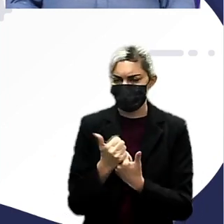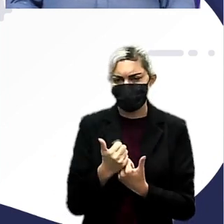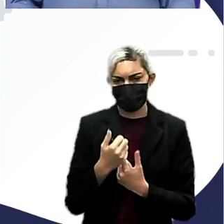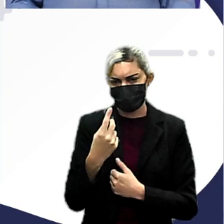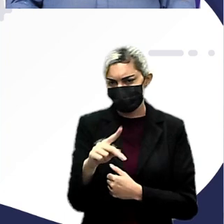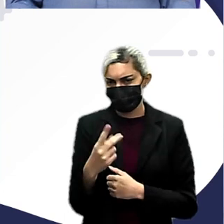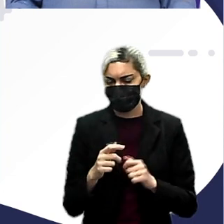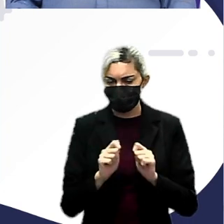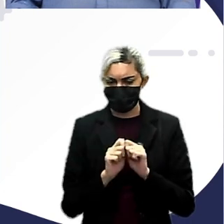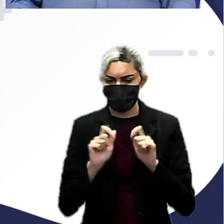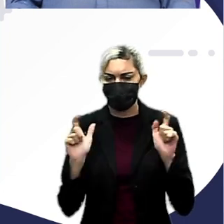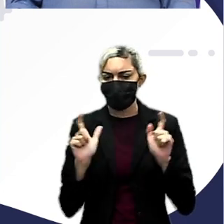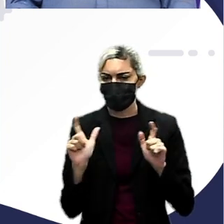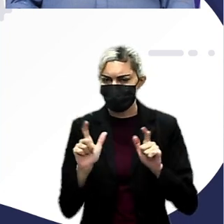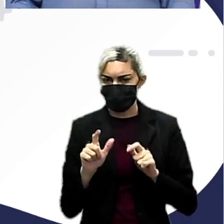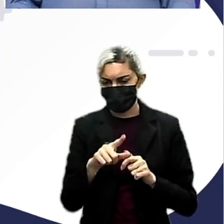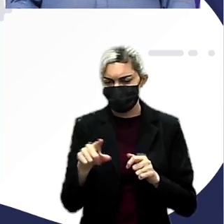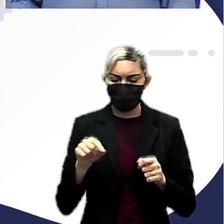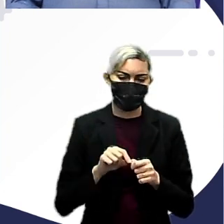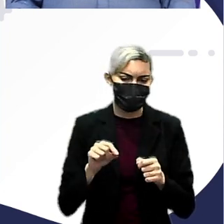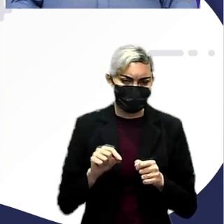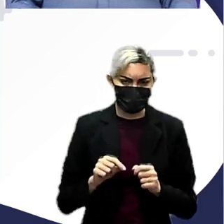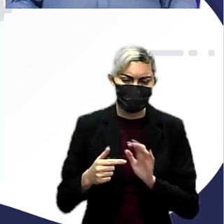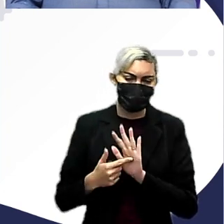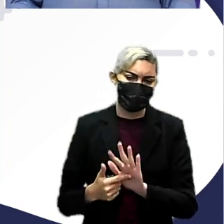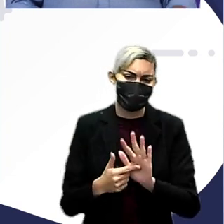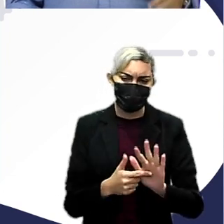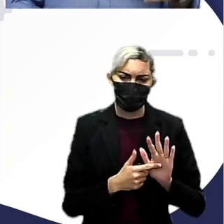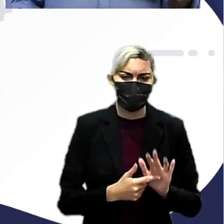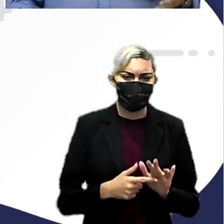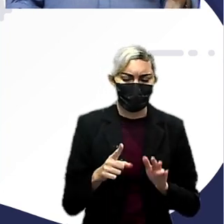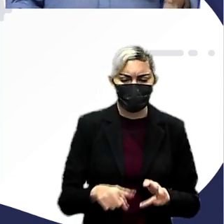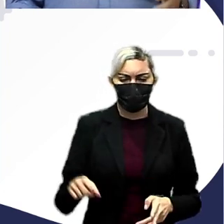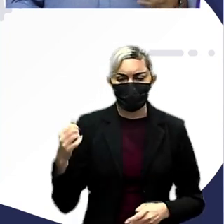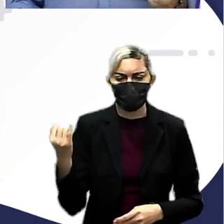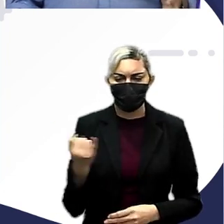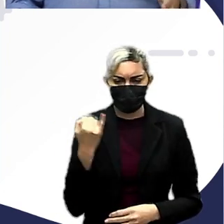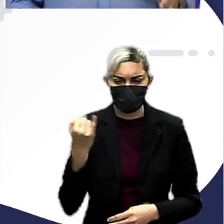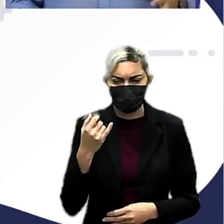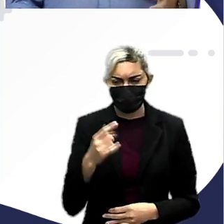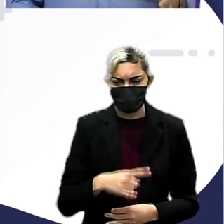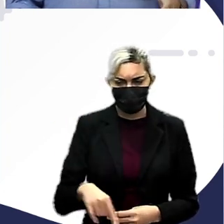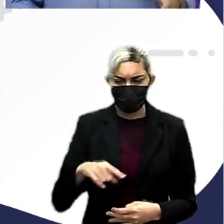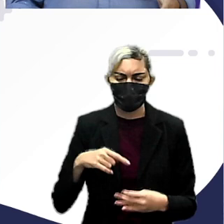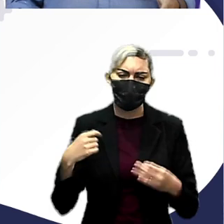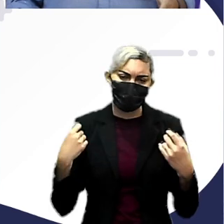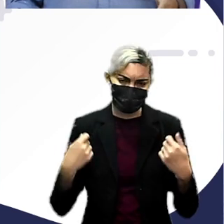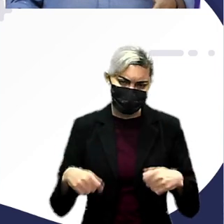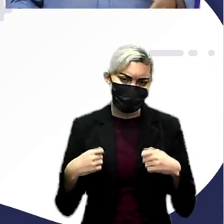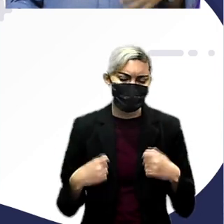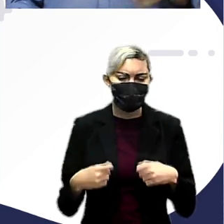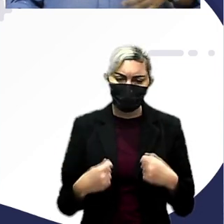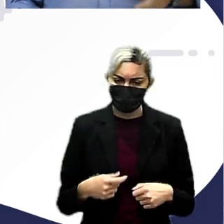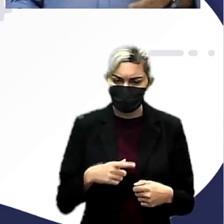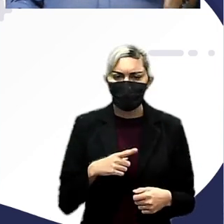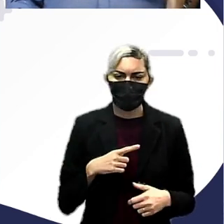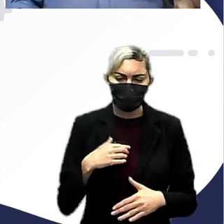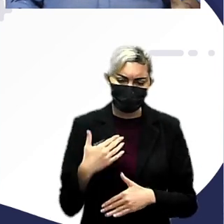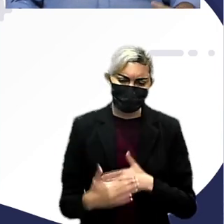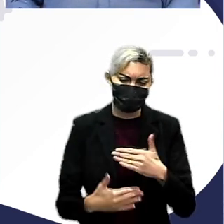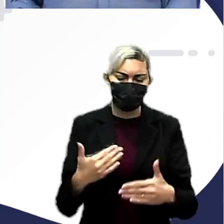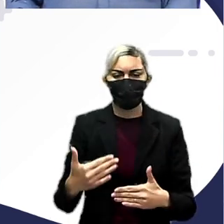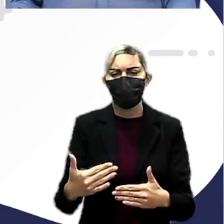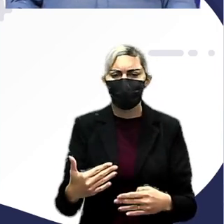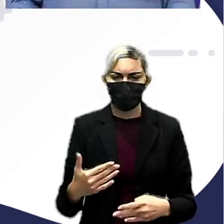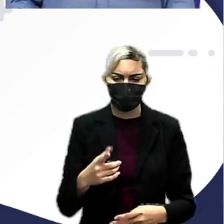É um alerta, né, que ele faz, mostrando a gente da importância que nós precisamos